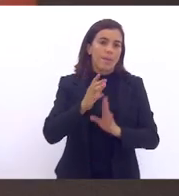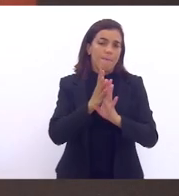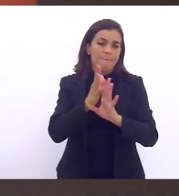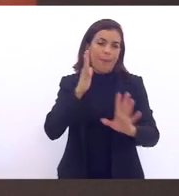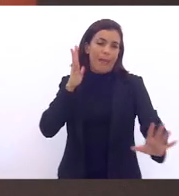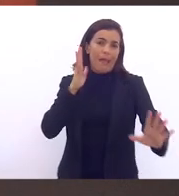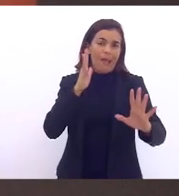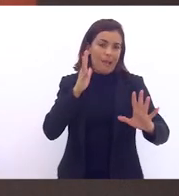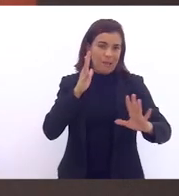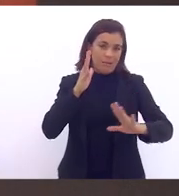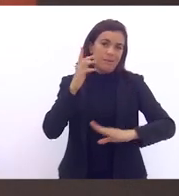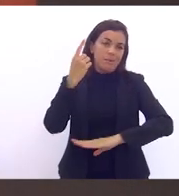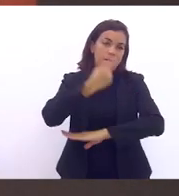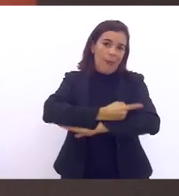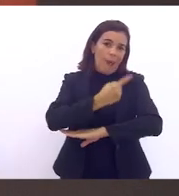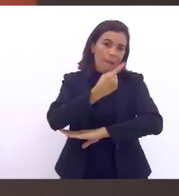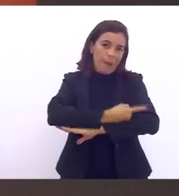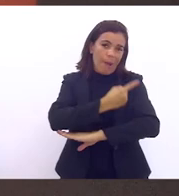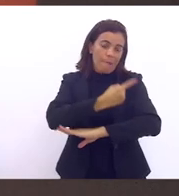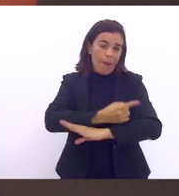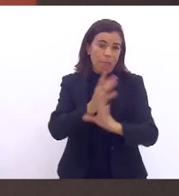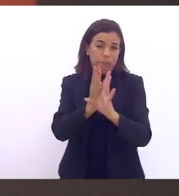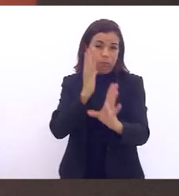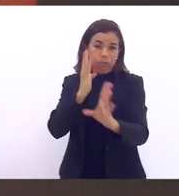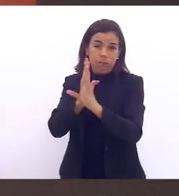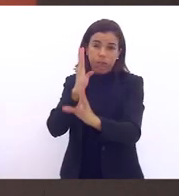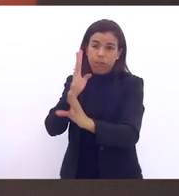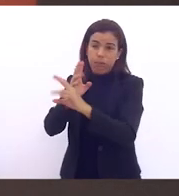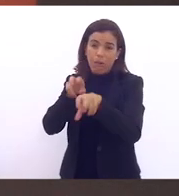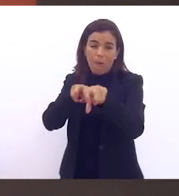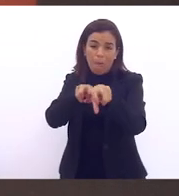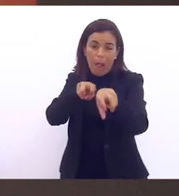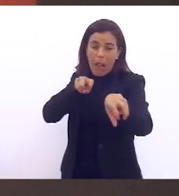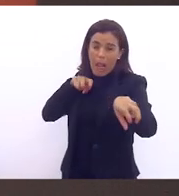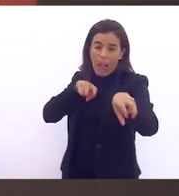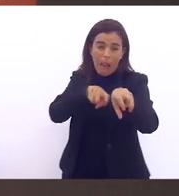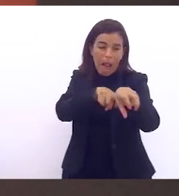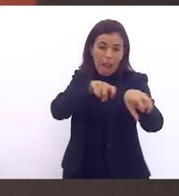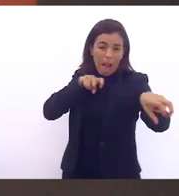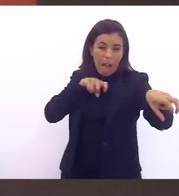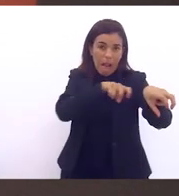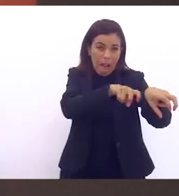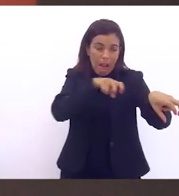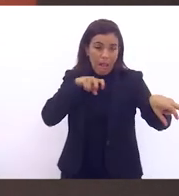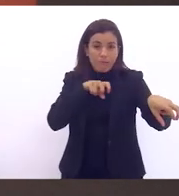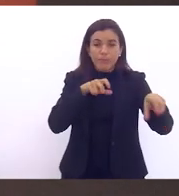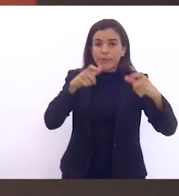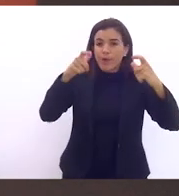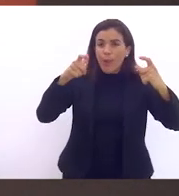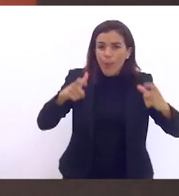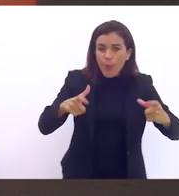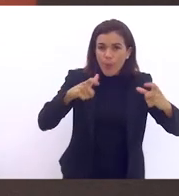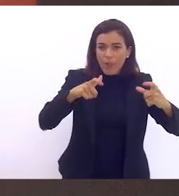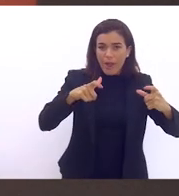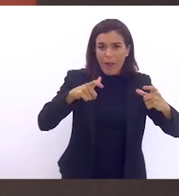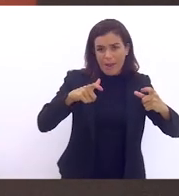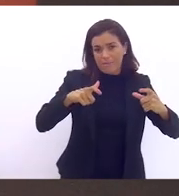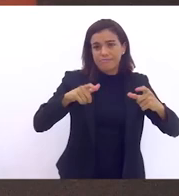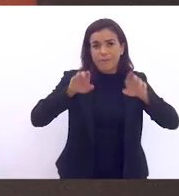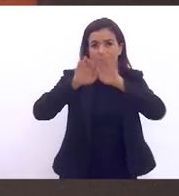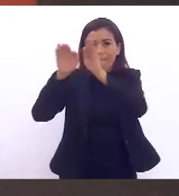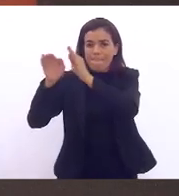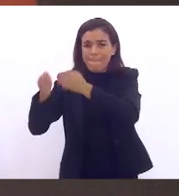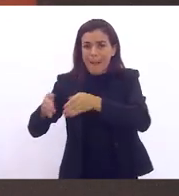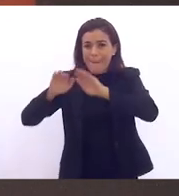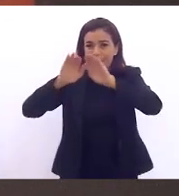uma região turística uma região de fluxo muito sazonal inclusive onde você ter uma praça de pedágio você teria um impacto muito